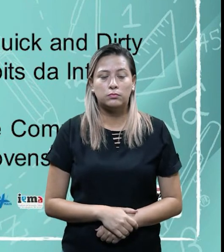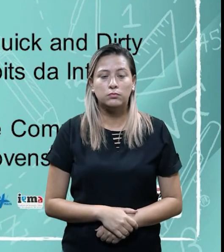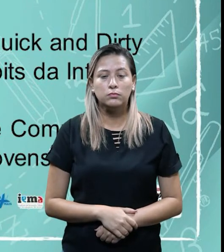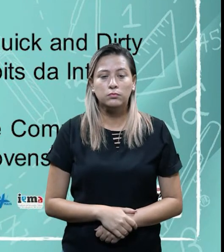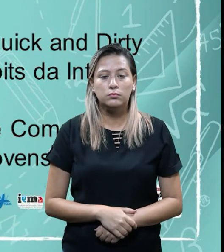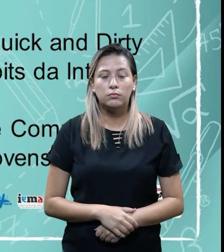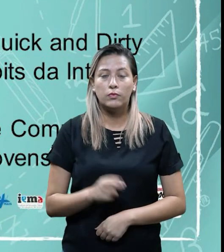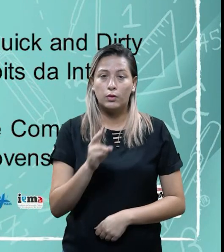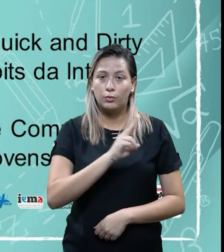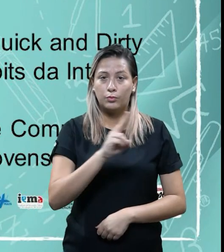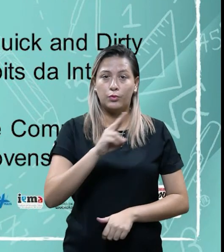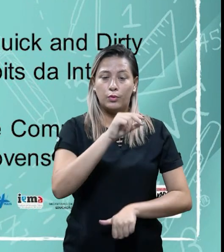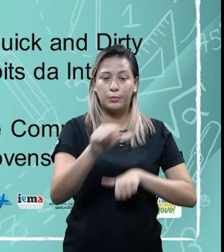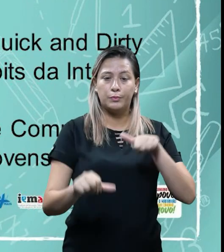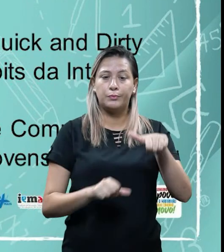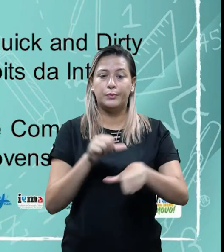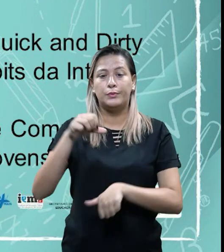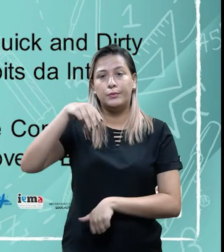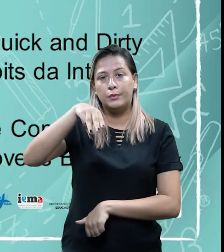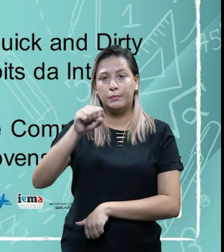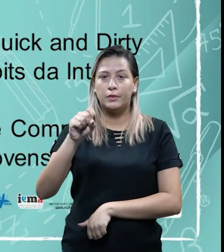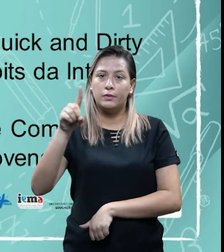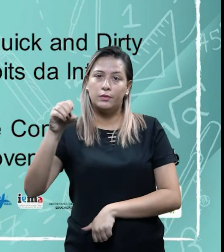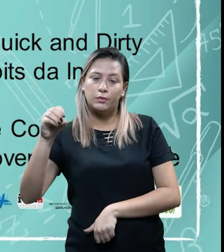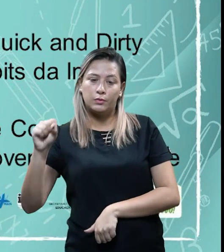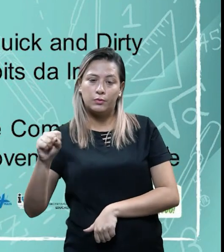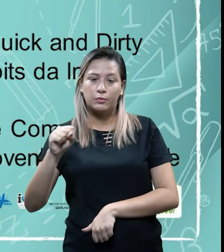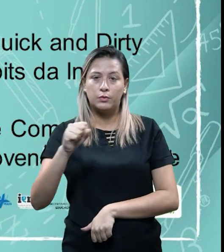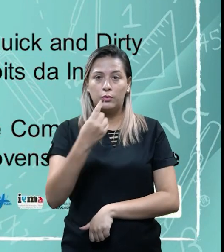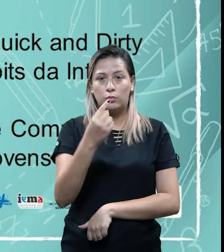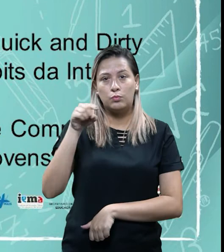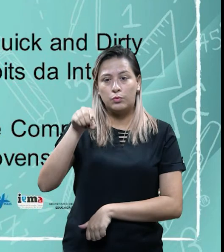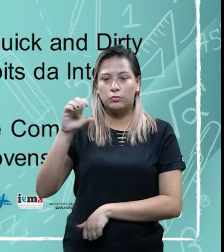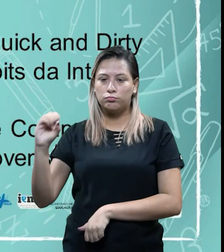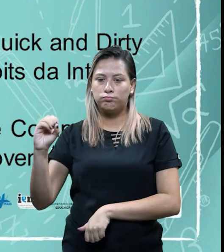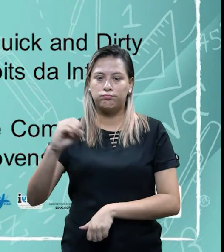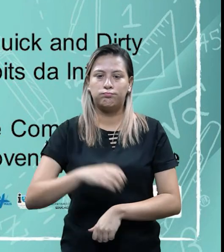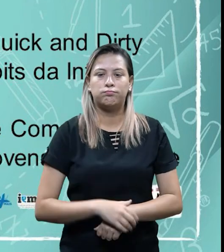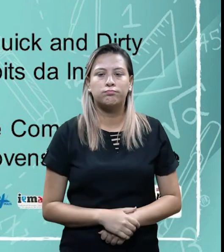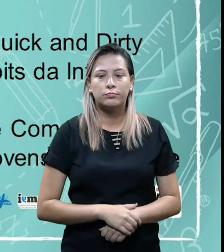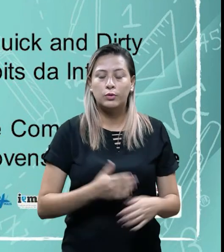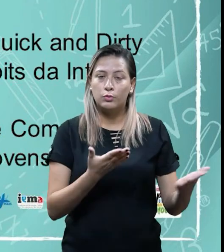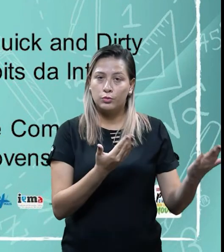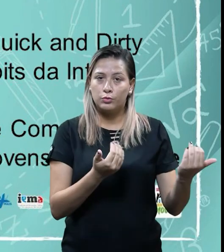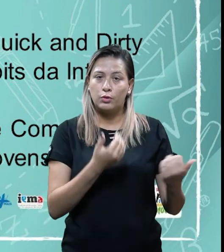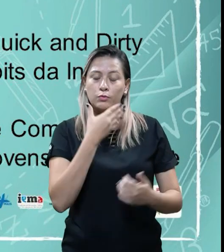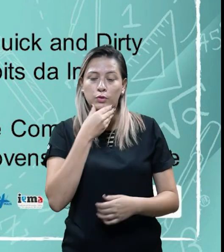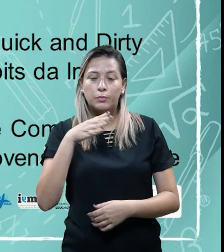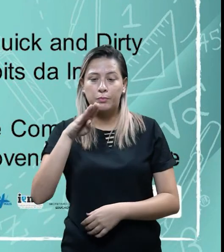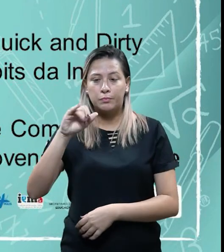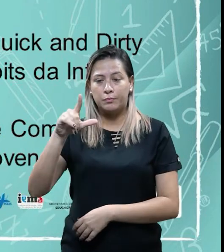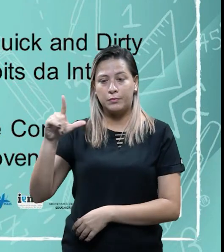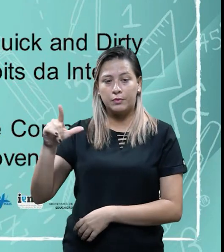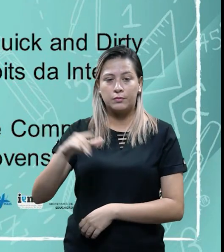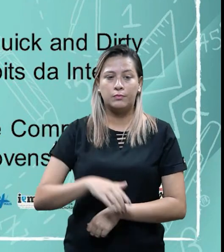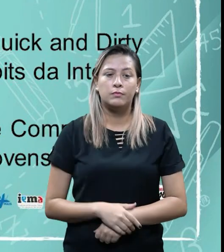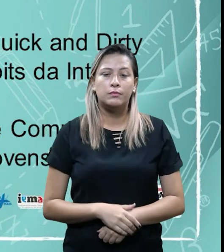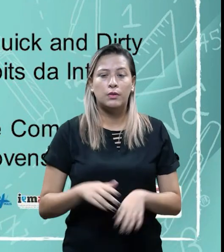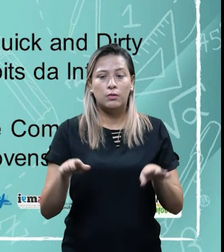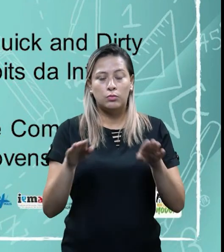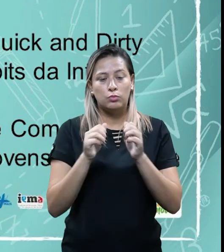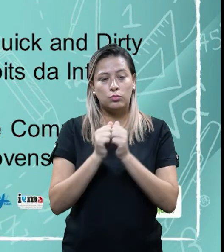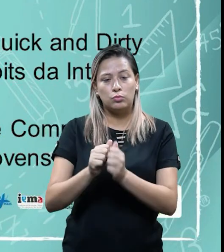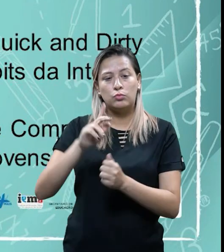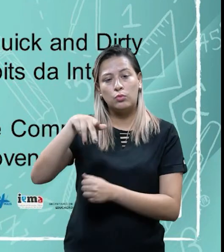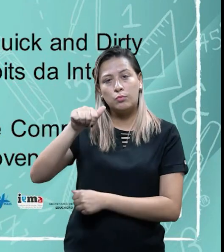Produto, e rebatizou como MS-DOS 1.0. Tá? Os jovens Bill Gates e Paul Allen foi que